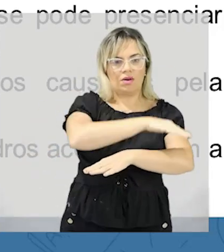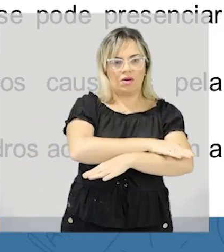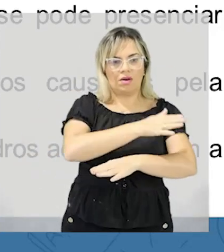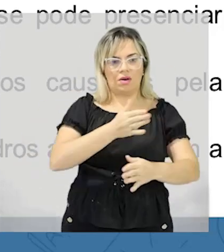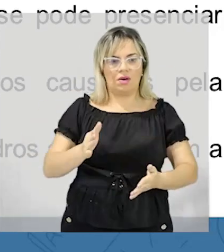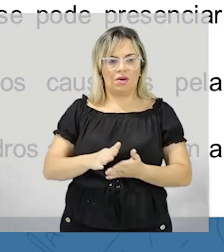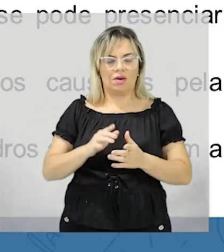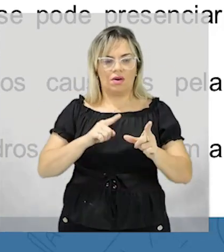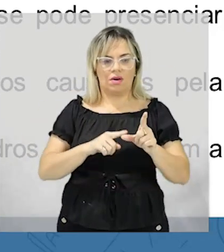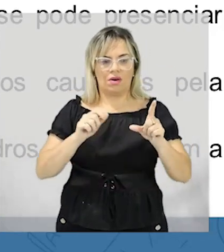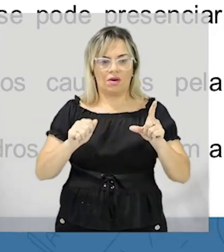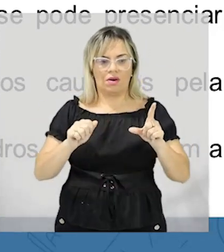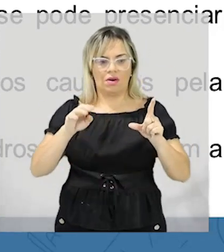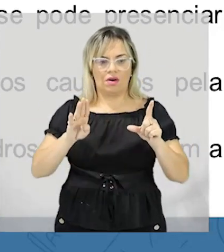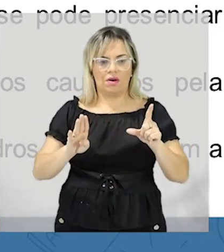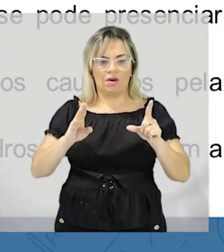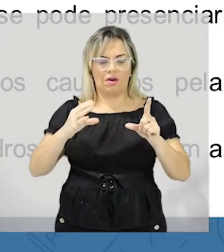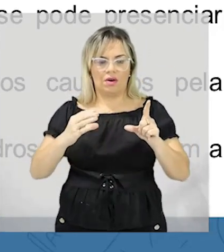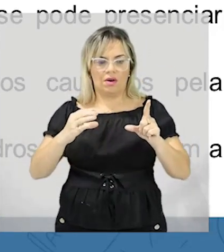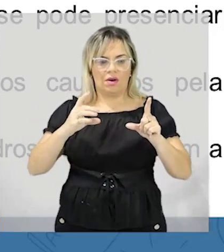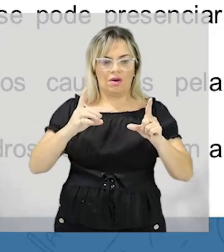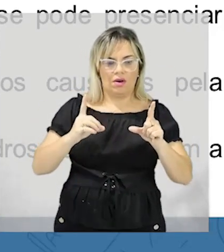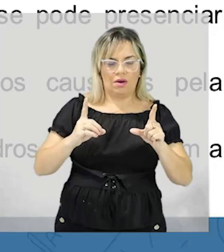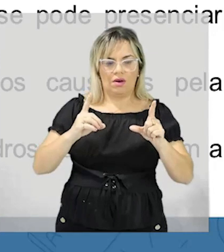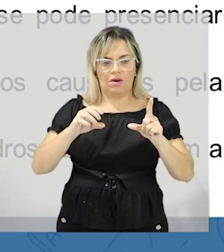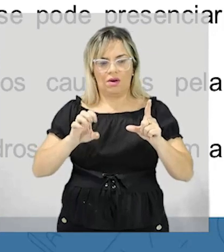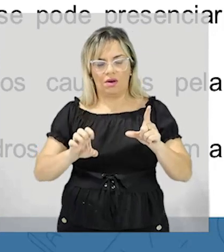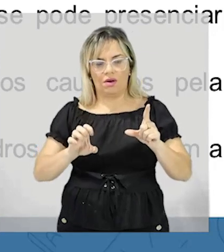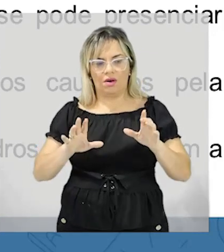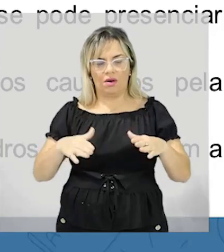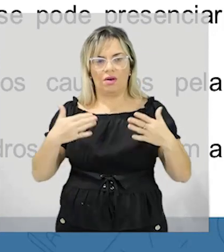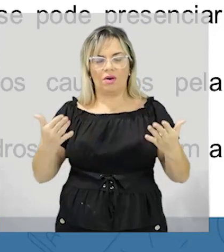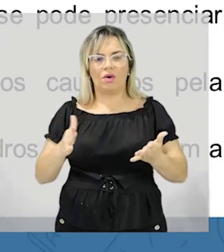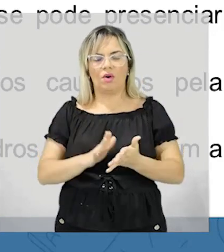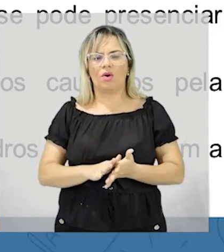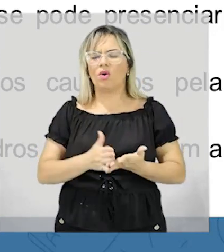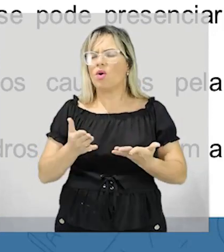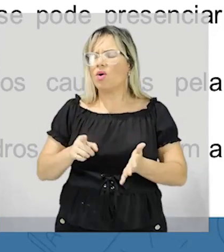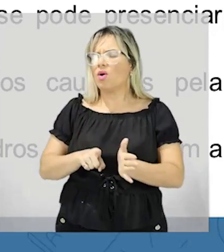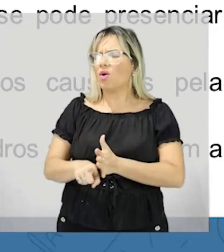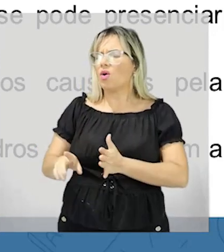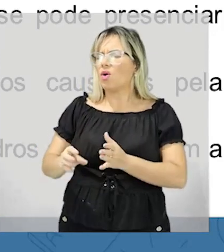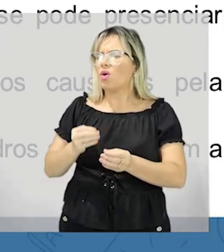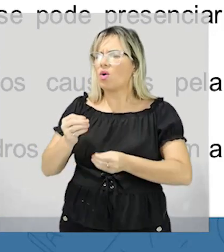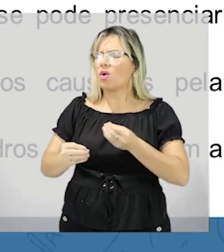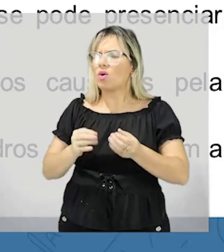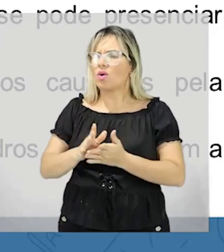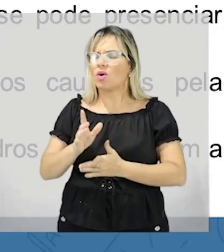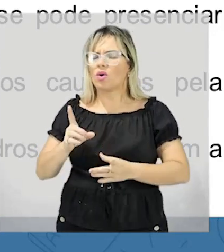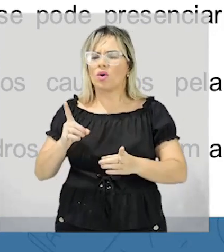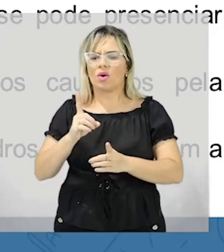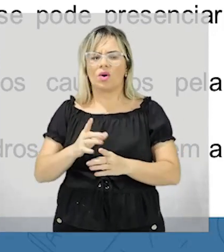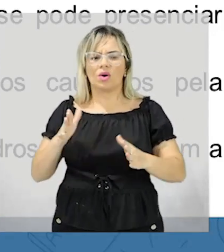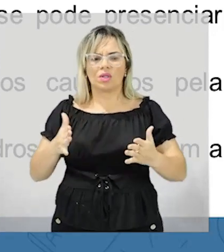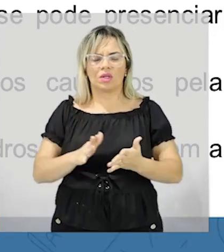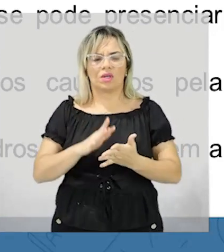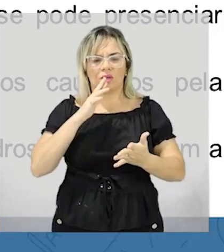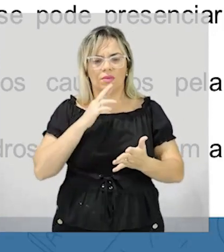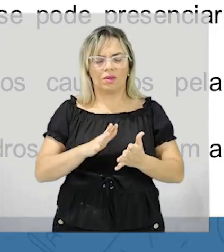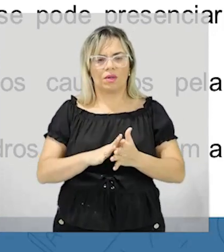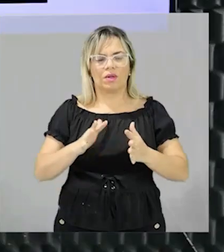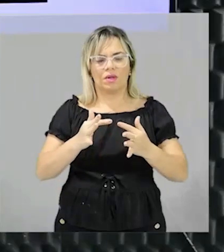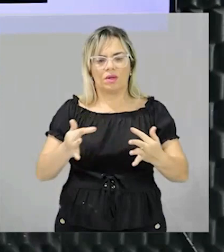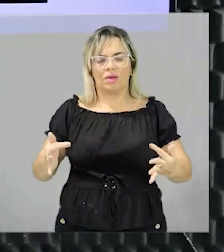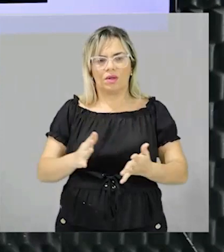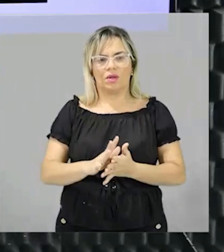né? Planície, planalto, depressão, montanha, serras. Marcos, como é que eu identifico essa questão? É simples, galera, tá? Vamos pegar